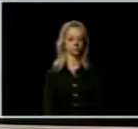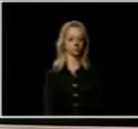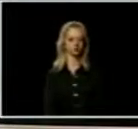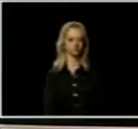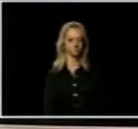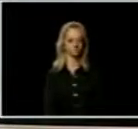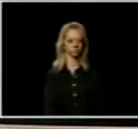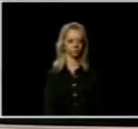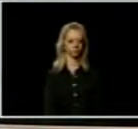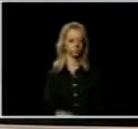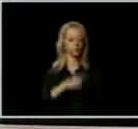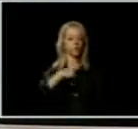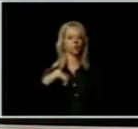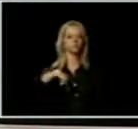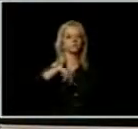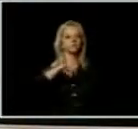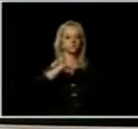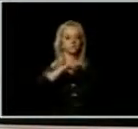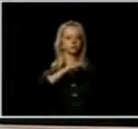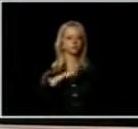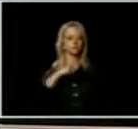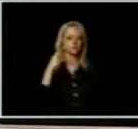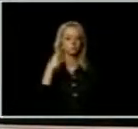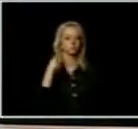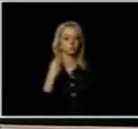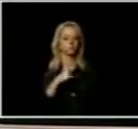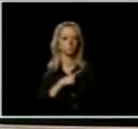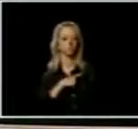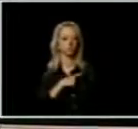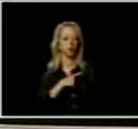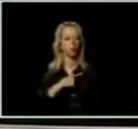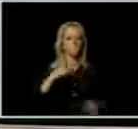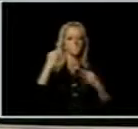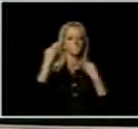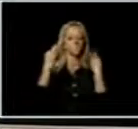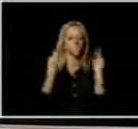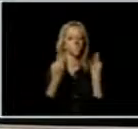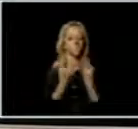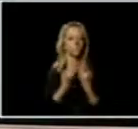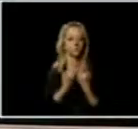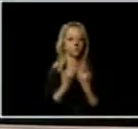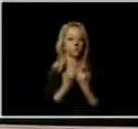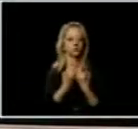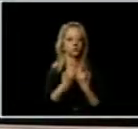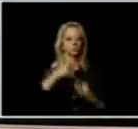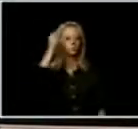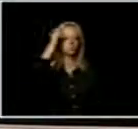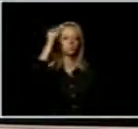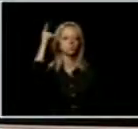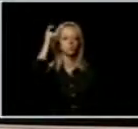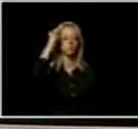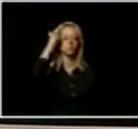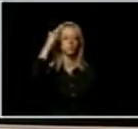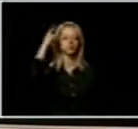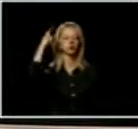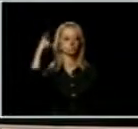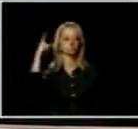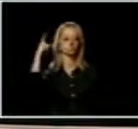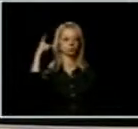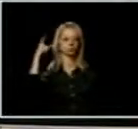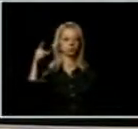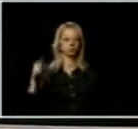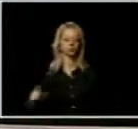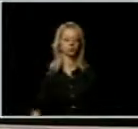com a cultura. E eu confesso à população que está nos assistindo que